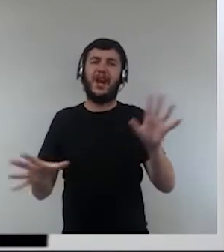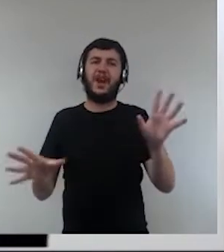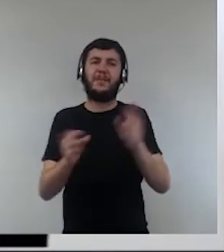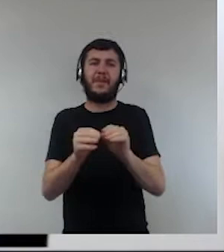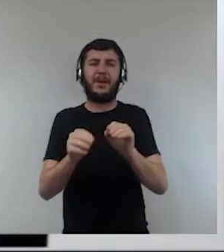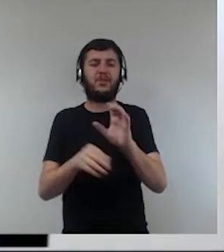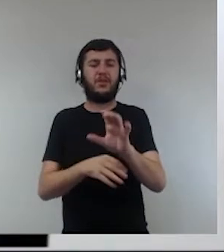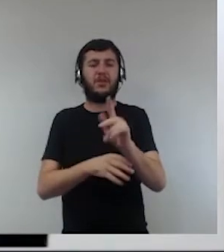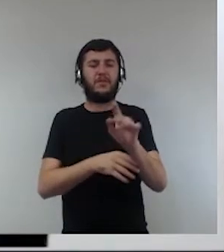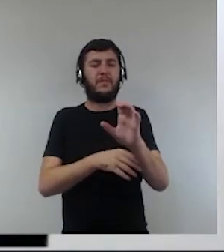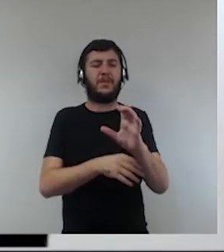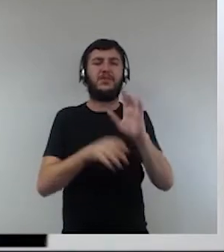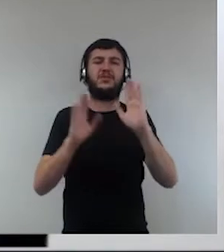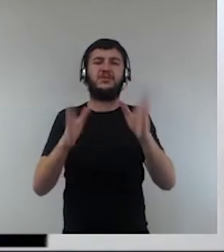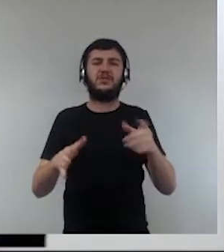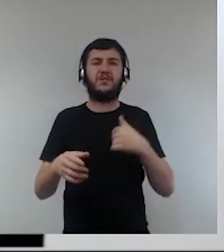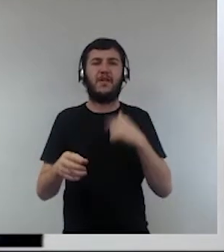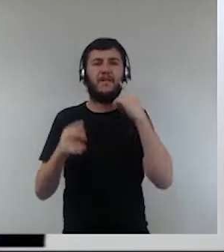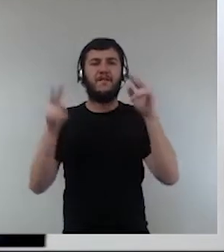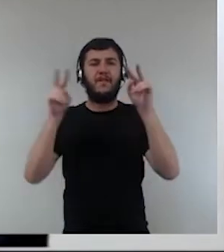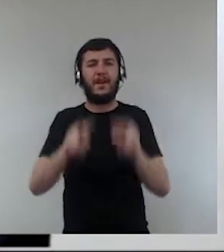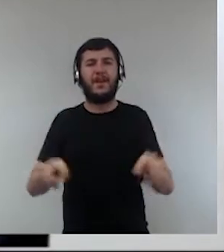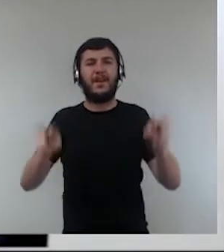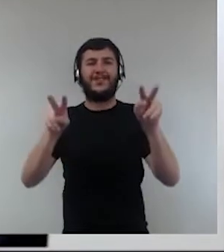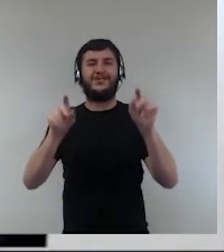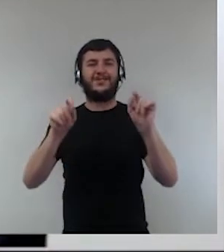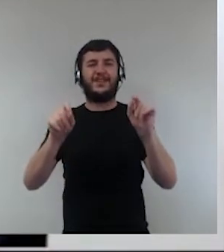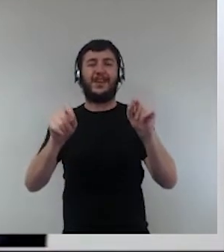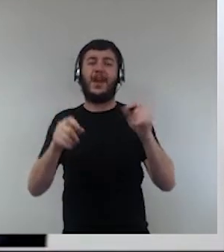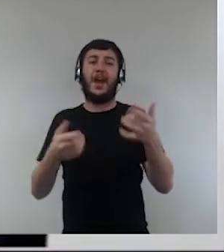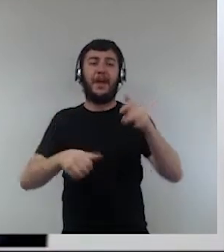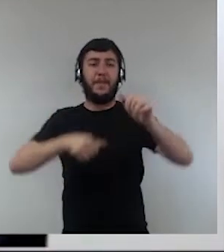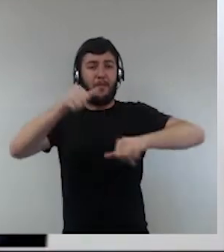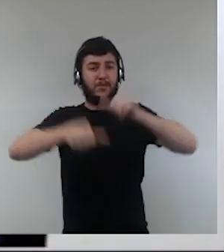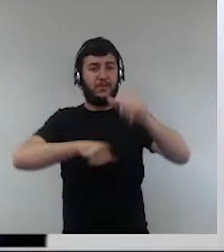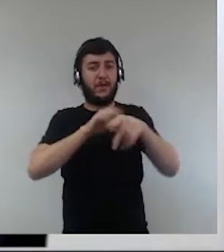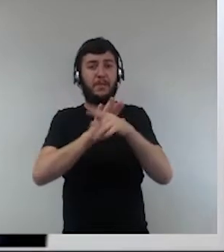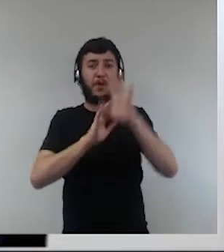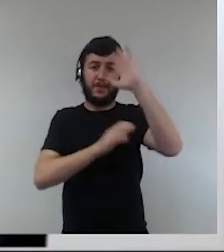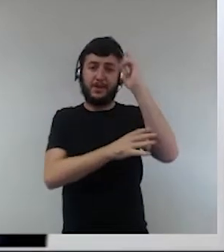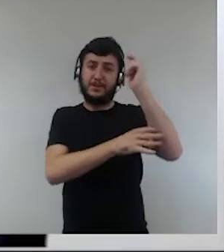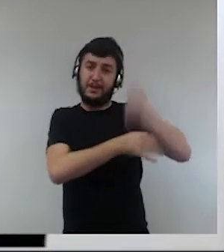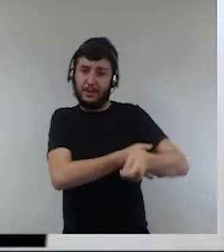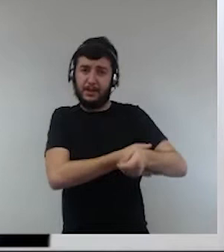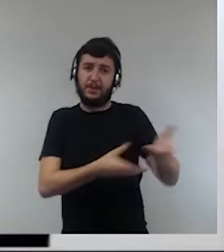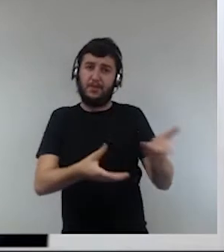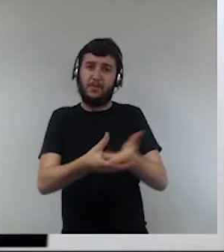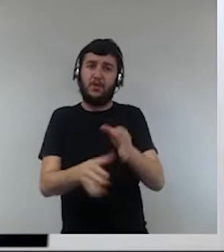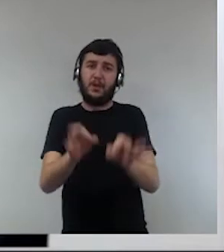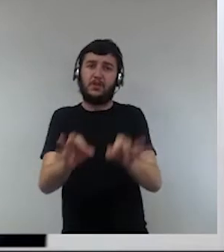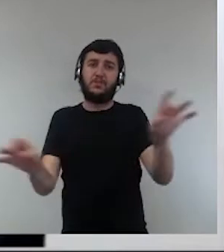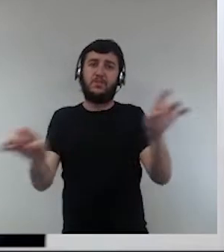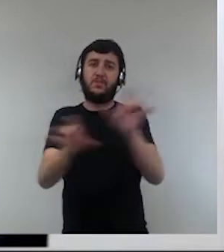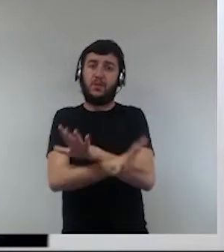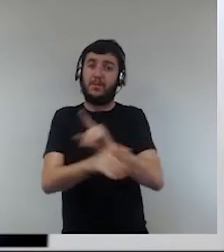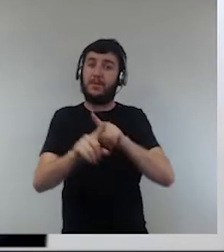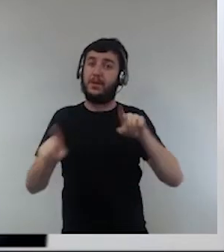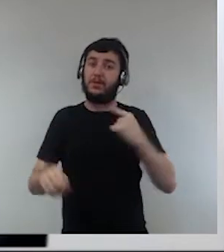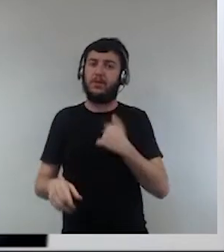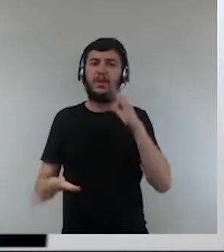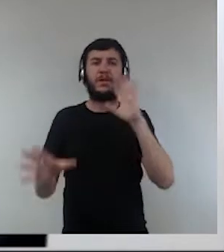um obstáculo intransponível para a modificação da sentença transitada em julgado. Olhando para a